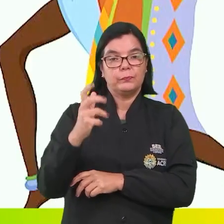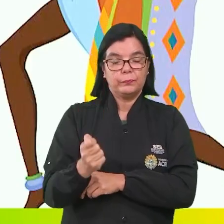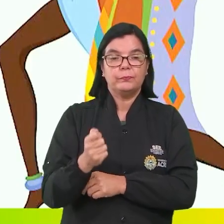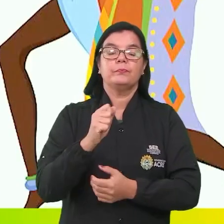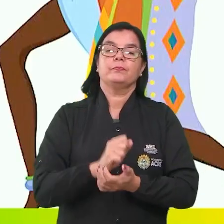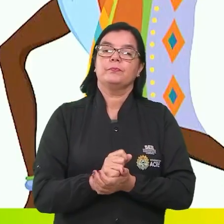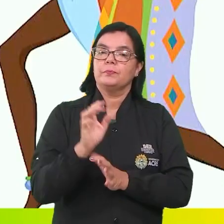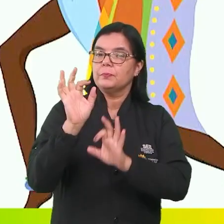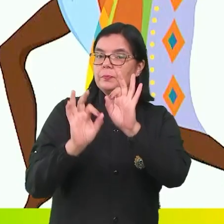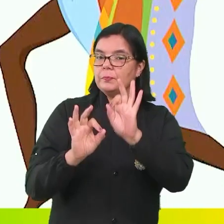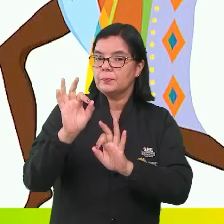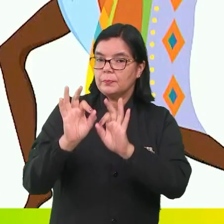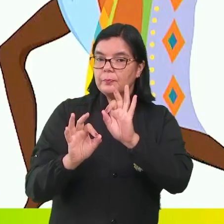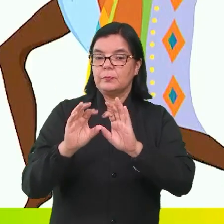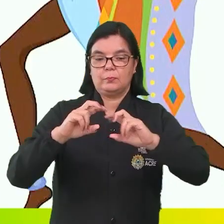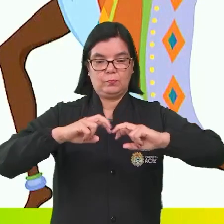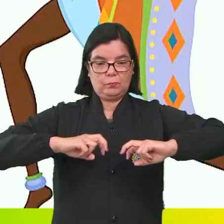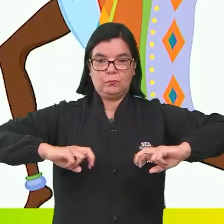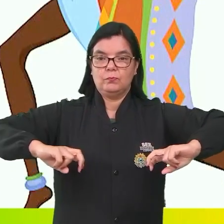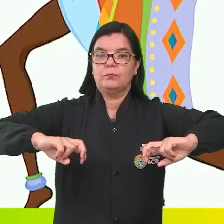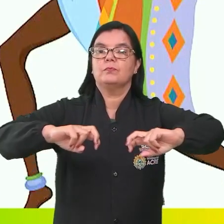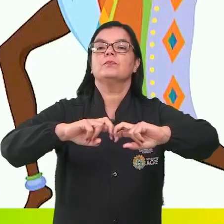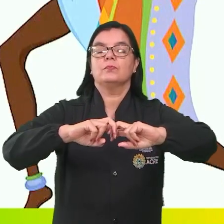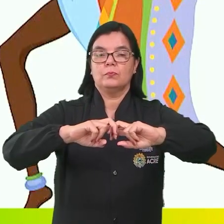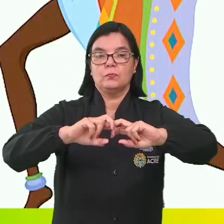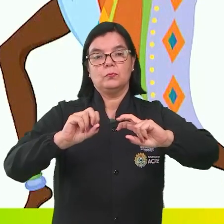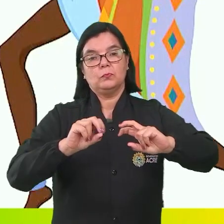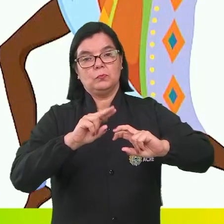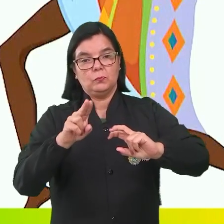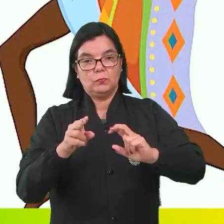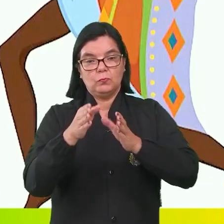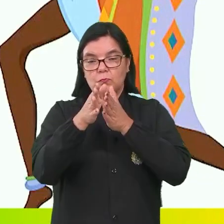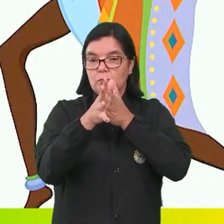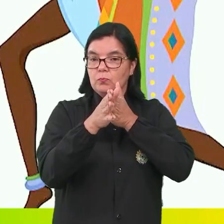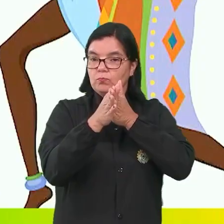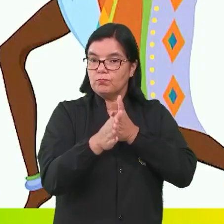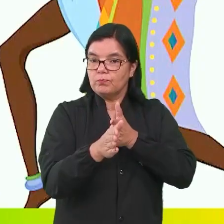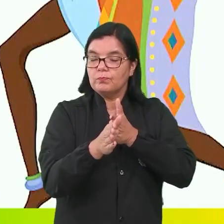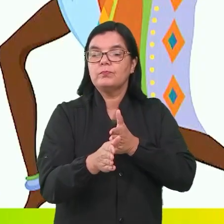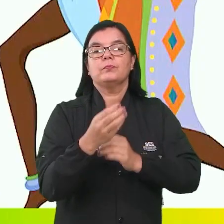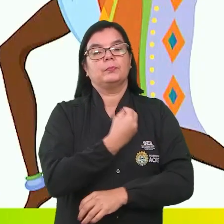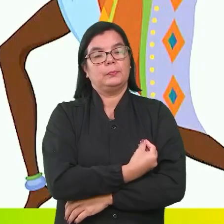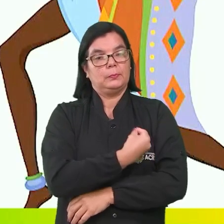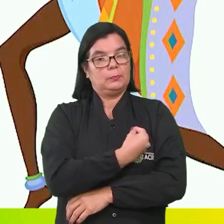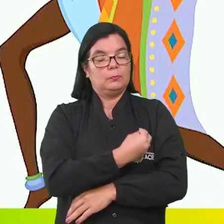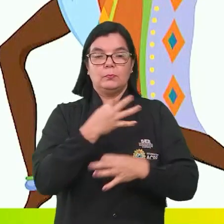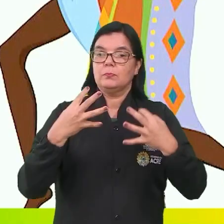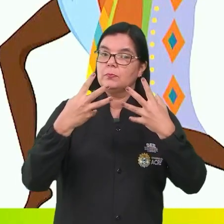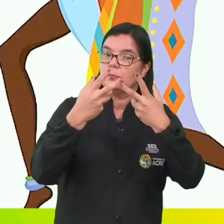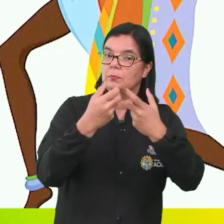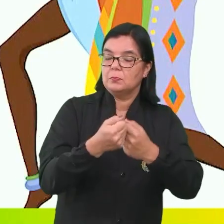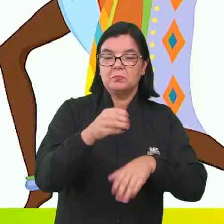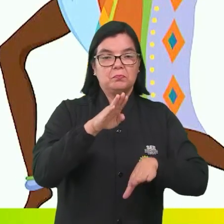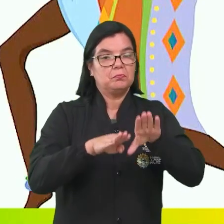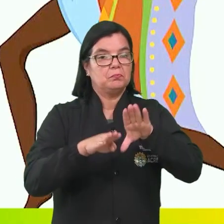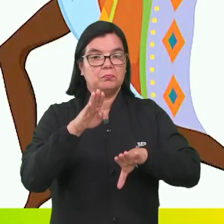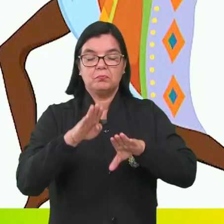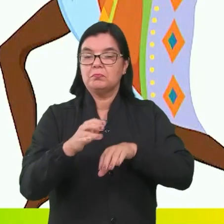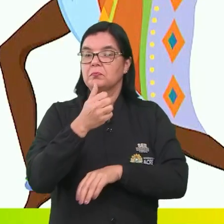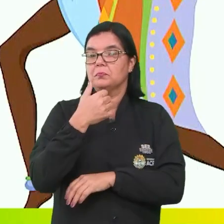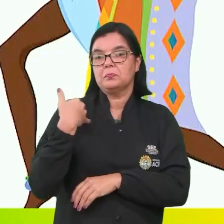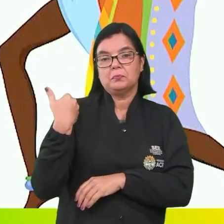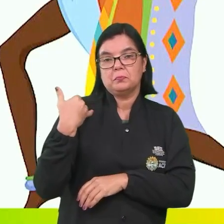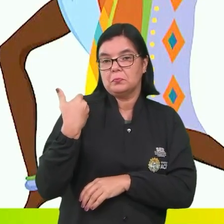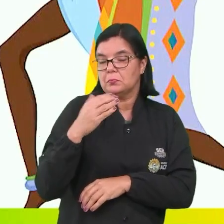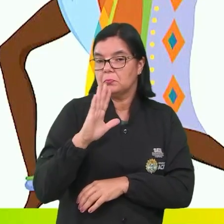são a organização em círculos ou semicírculos ou fileiras, a participação de todos, independente da